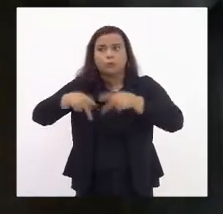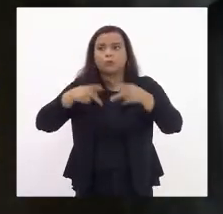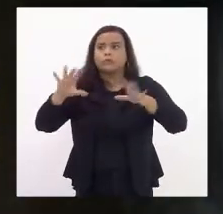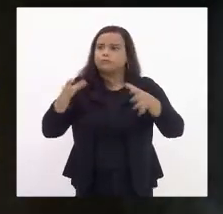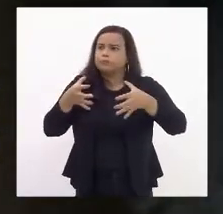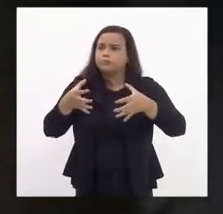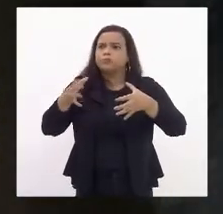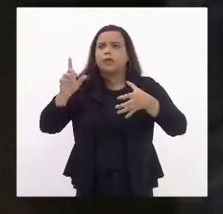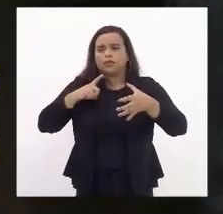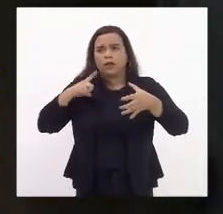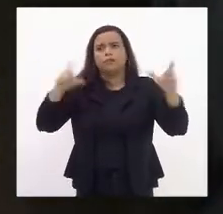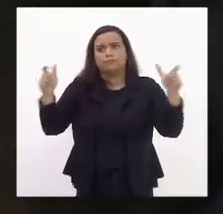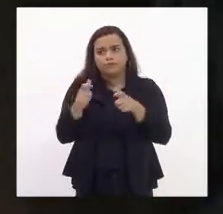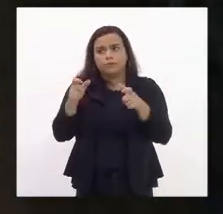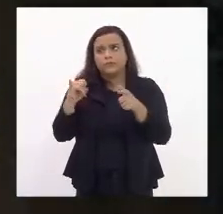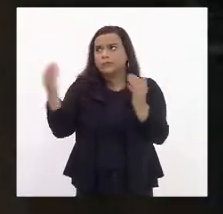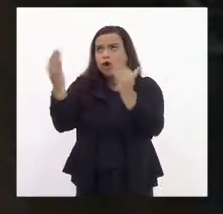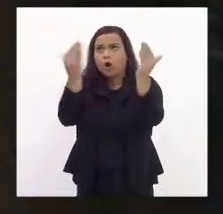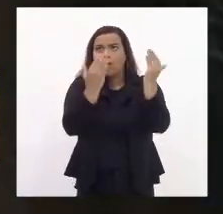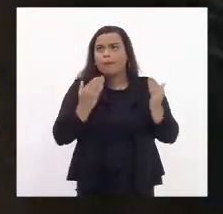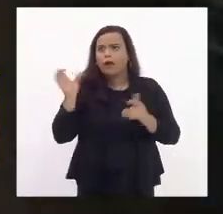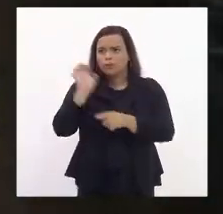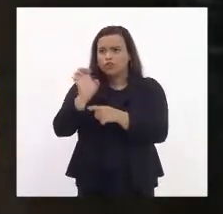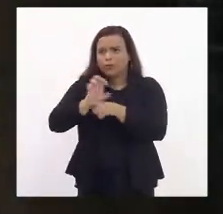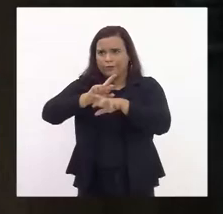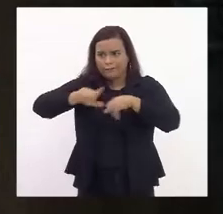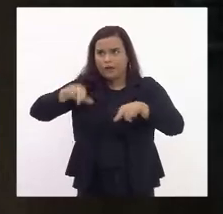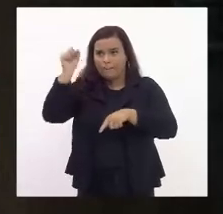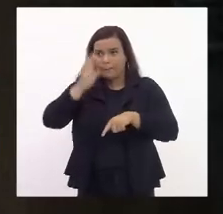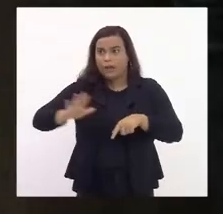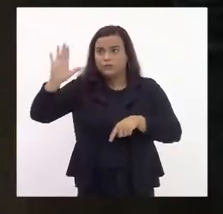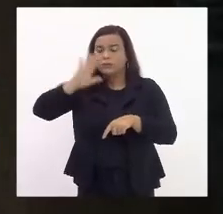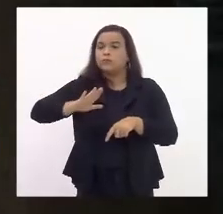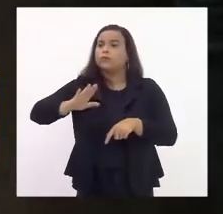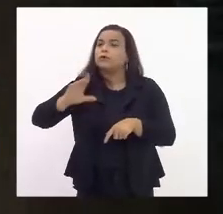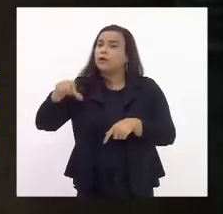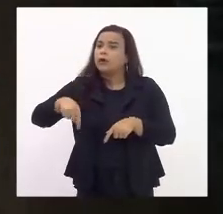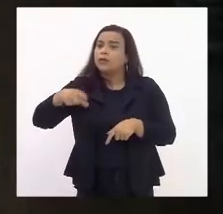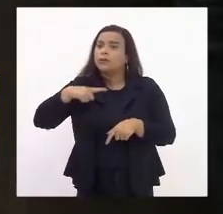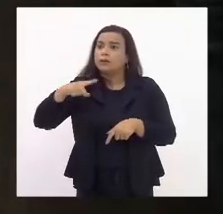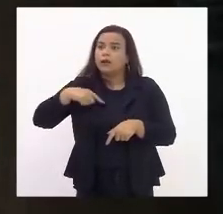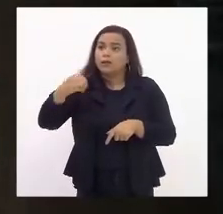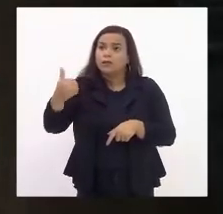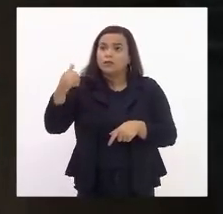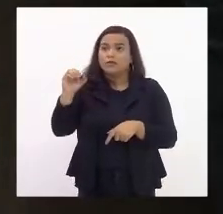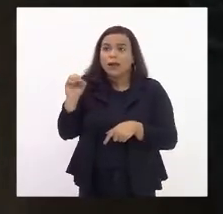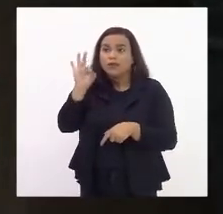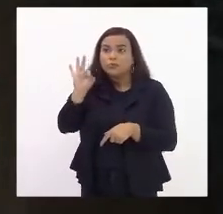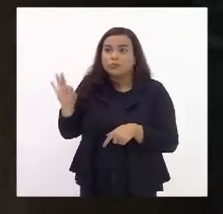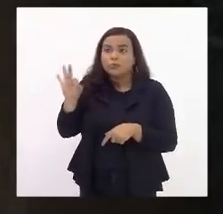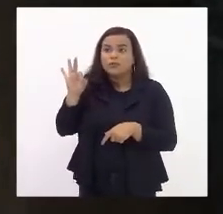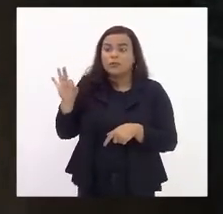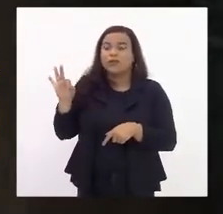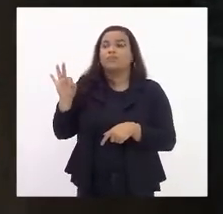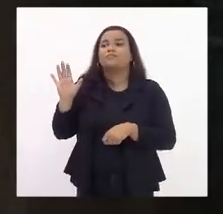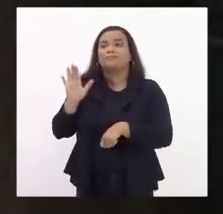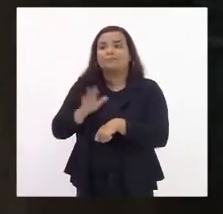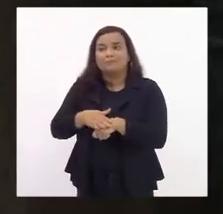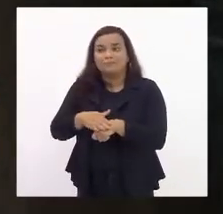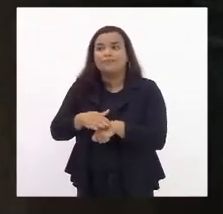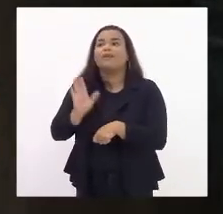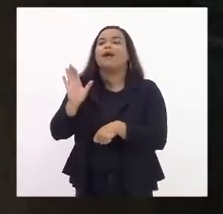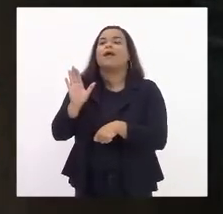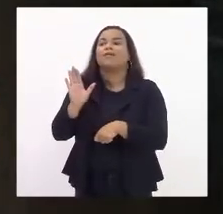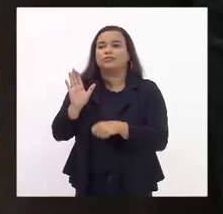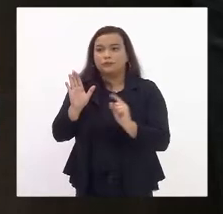inferior diante de outros estados brasileiros, agrega mais de 10% das mortes no Brasil. Isso não é à